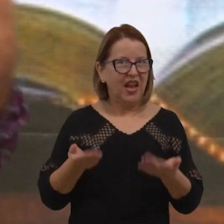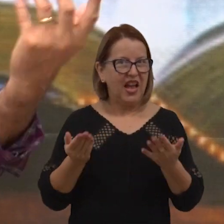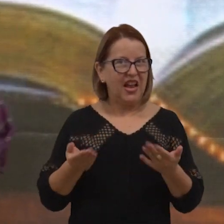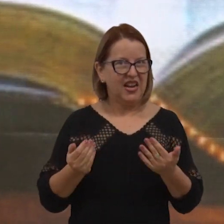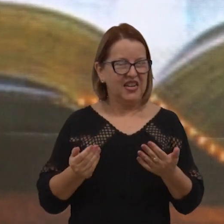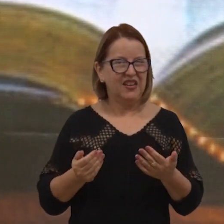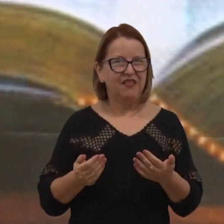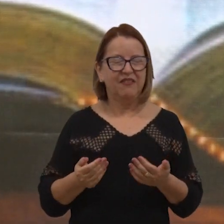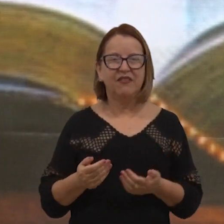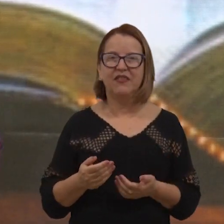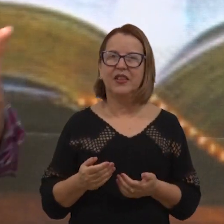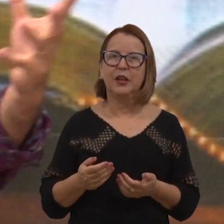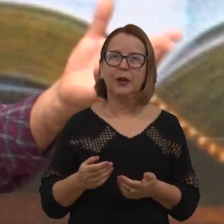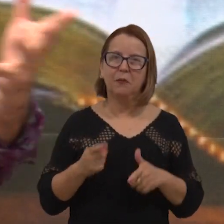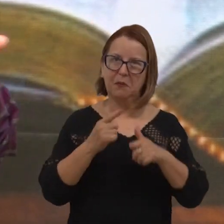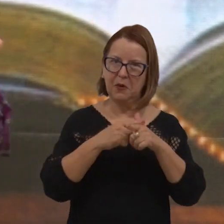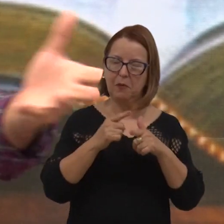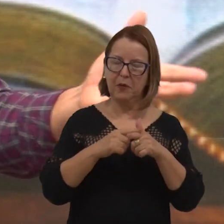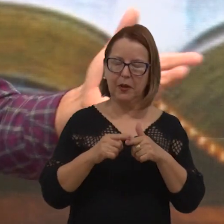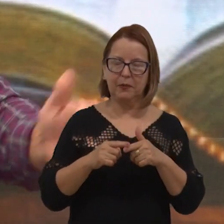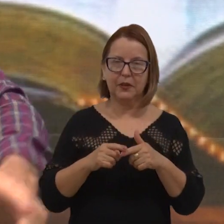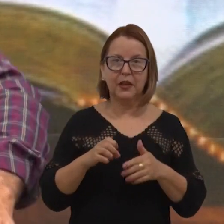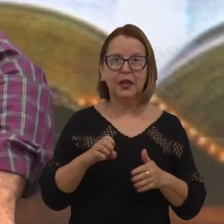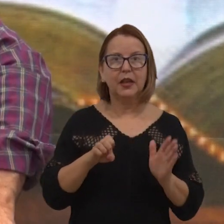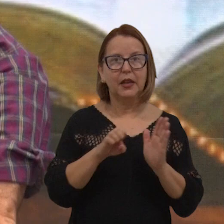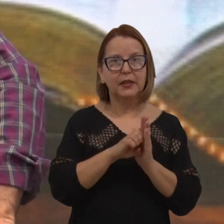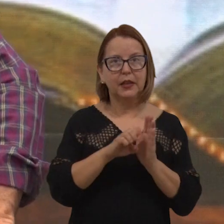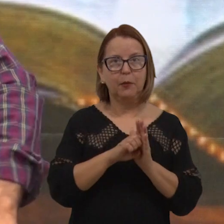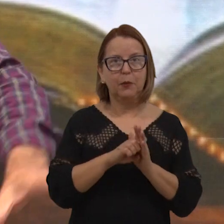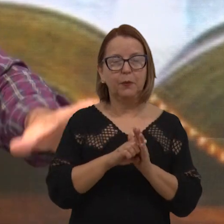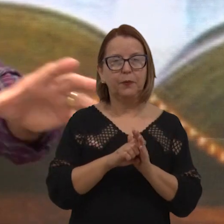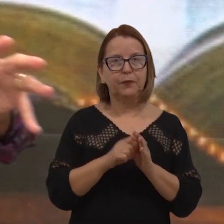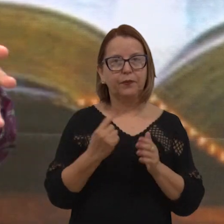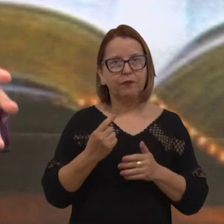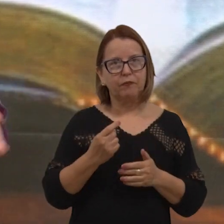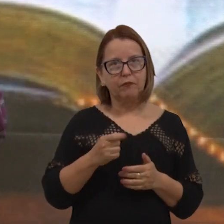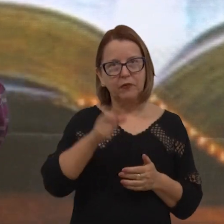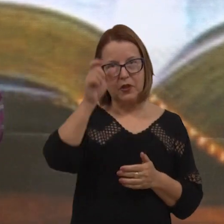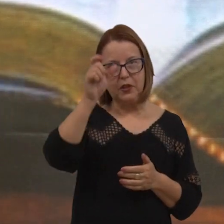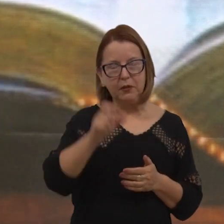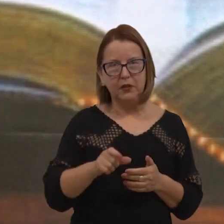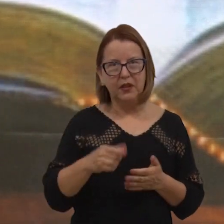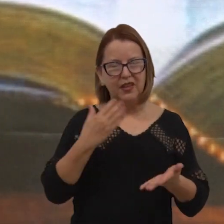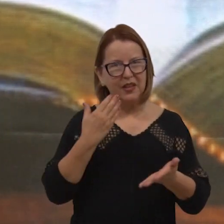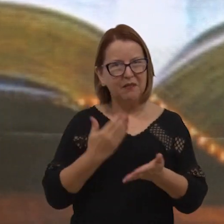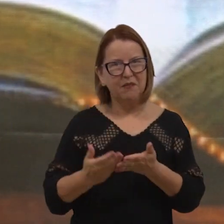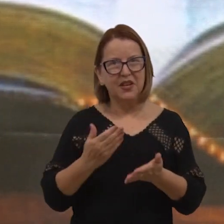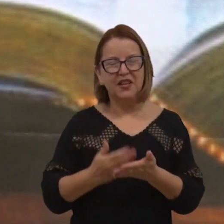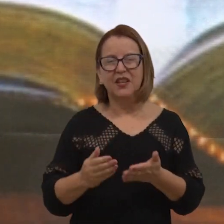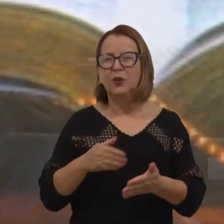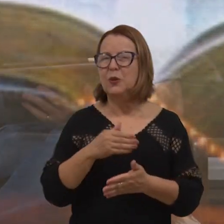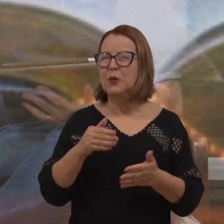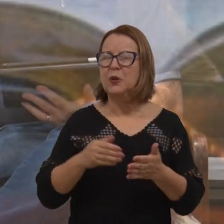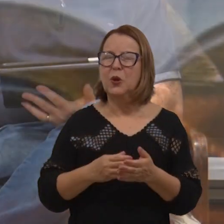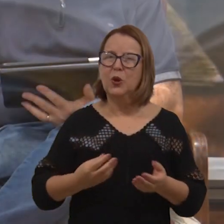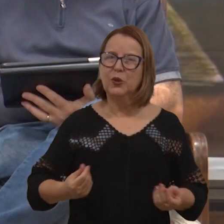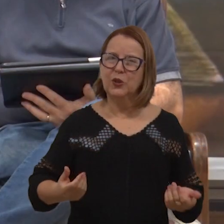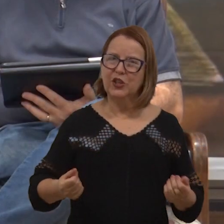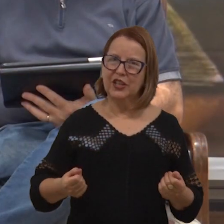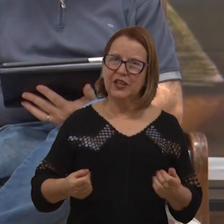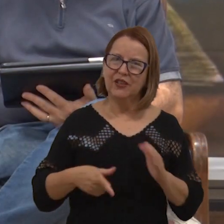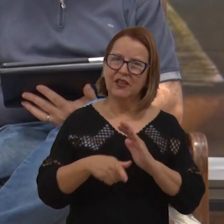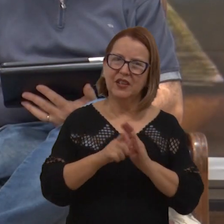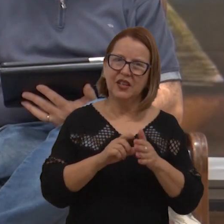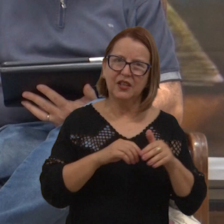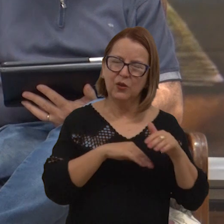por exemplo, uma pessoa que perdeu todas as suas economias. Às vezes a pessoa tem lá o dinheirinho embirrado e ela guarda